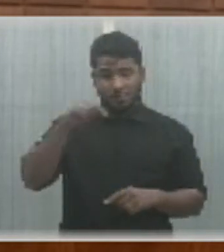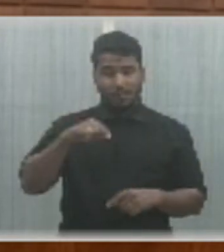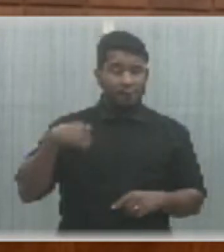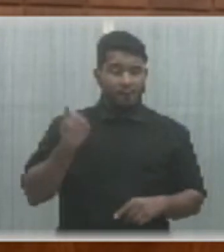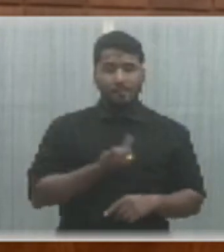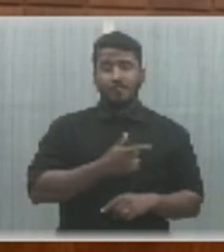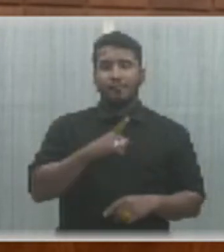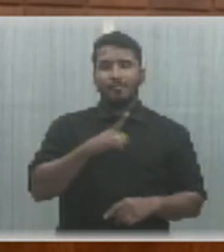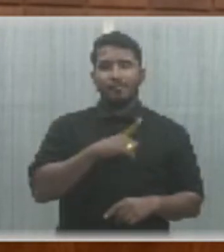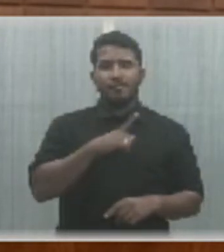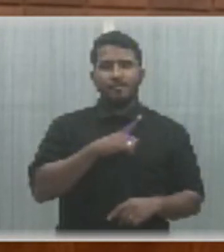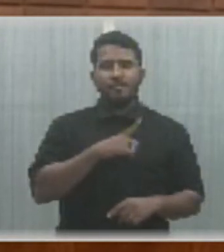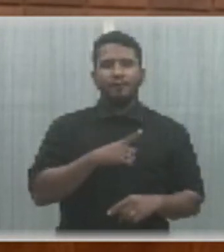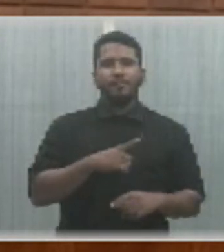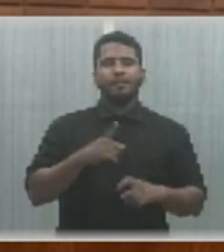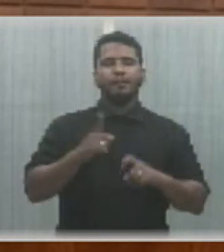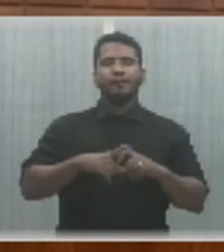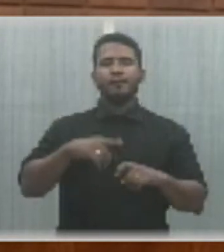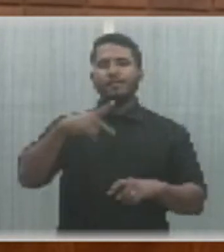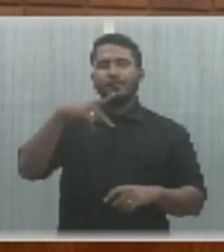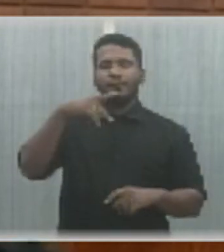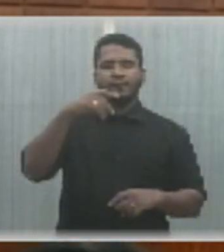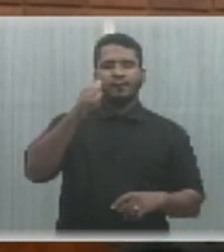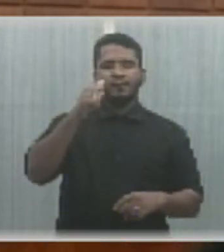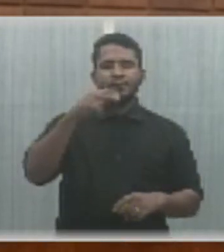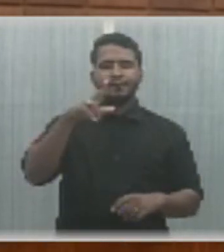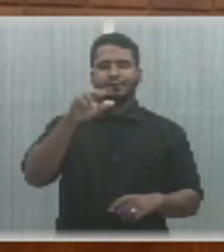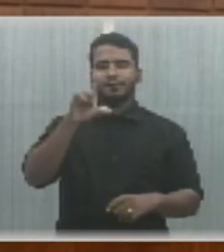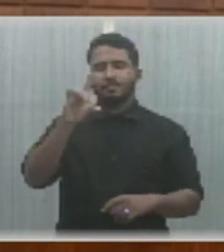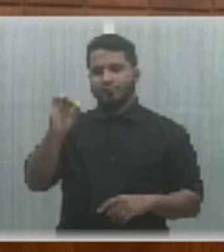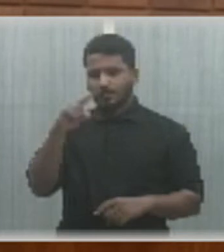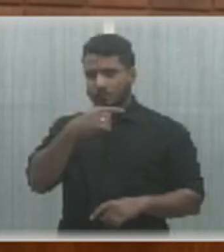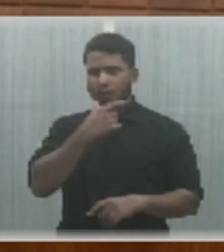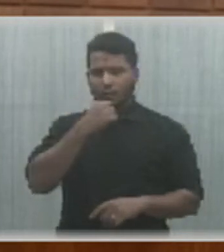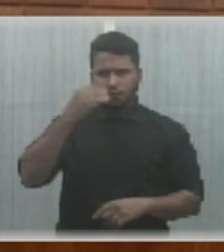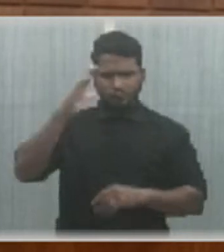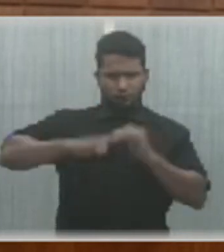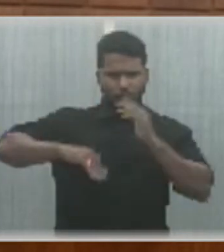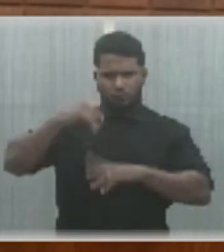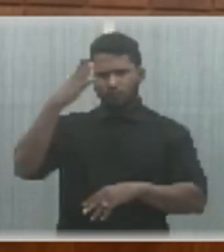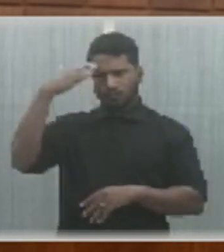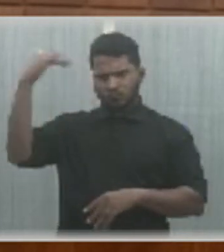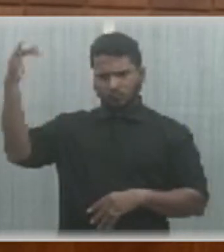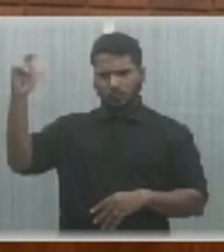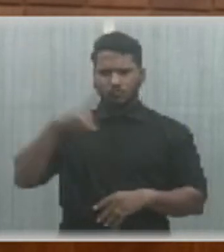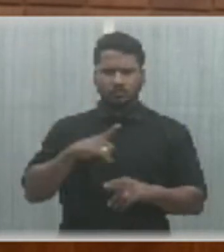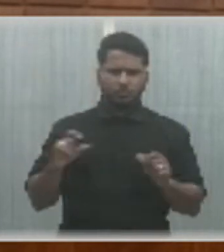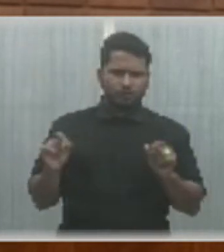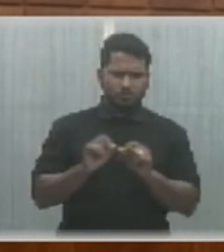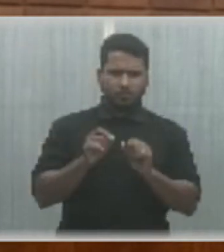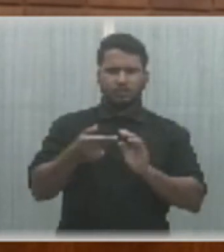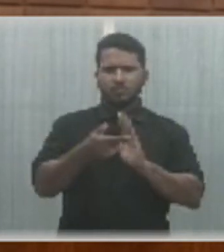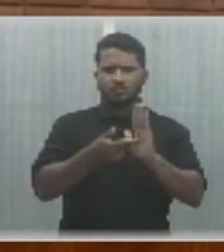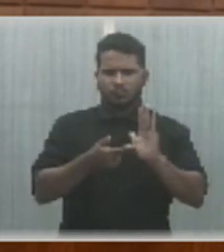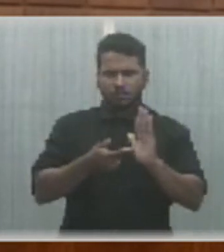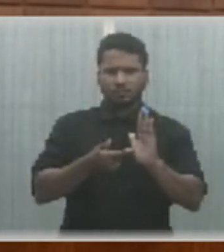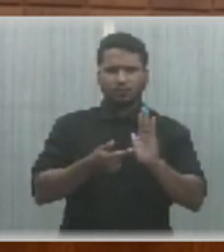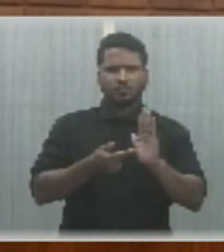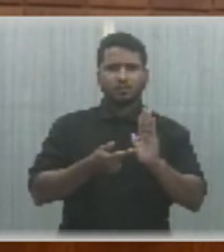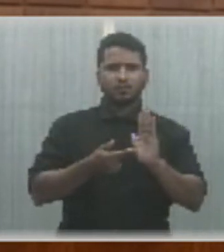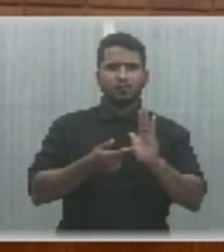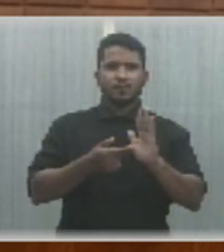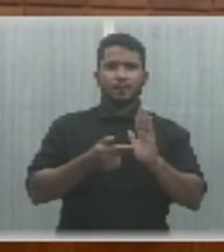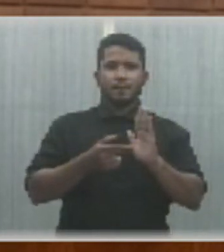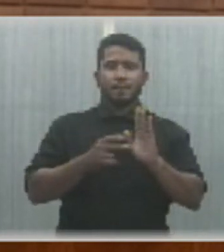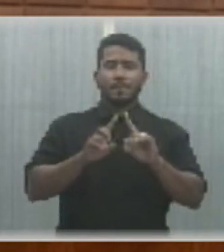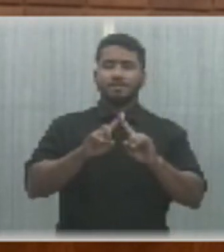o doutor Paulo Cortelazzi, que é um médico renomado e que tem feito esses procedimentos, mas